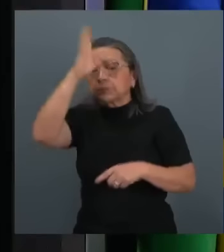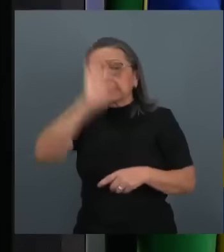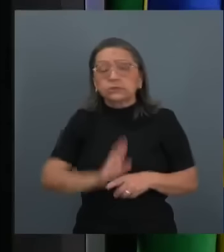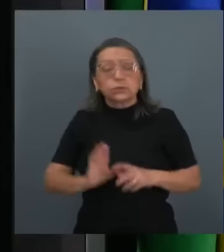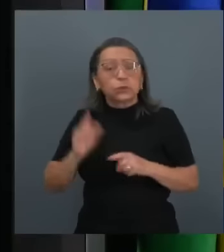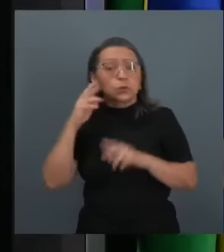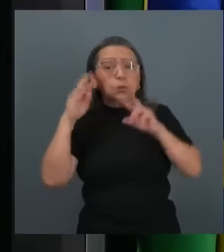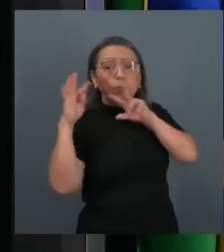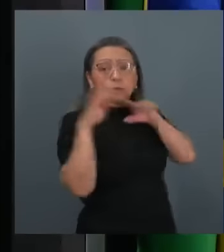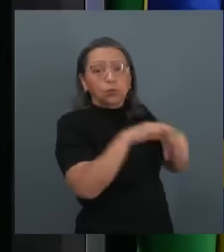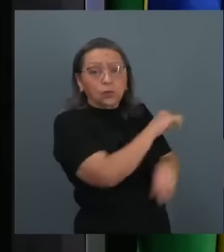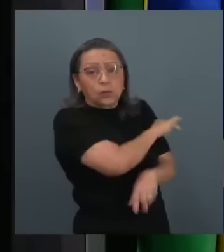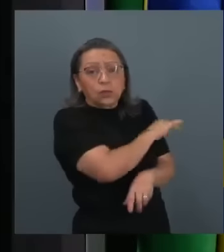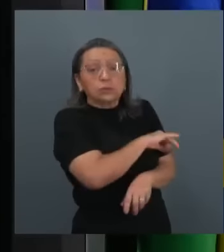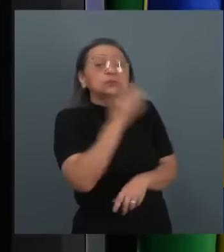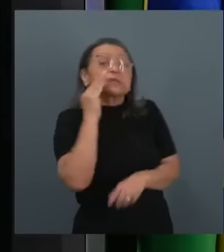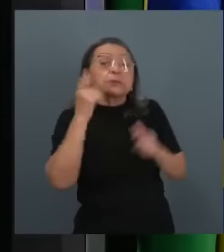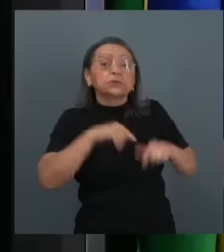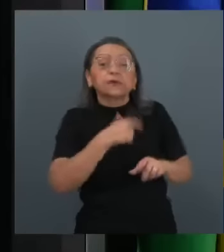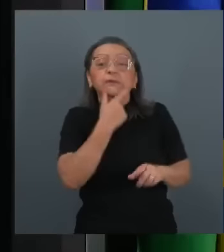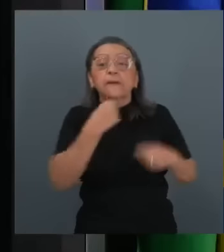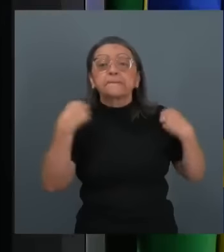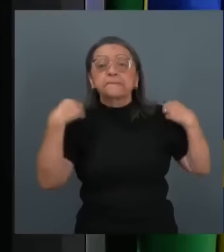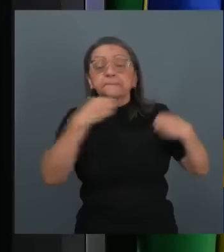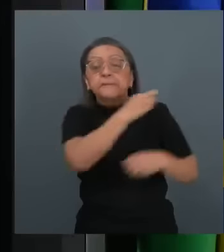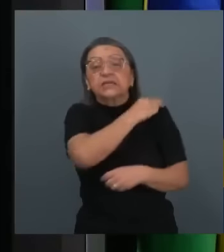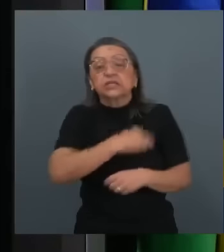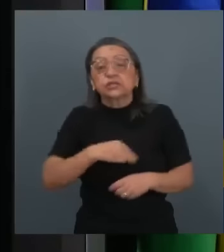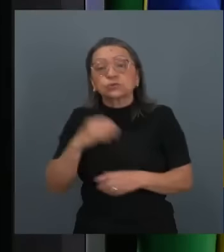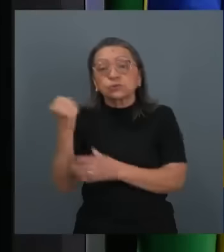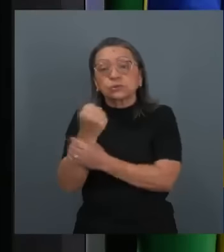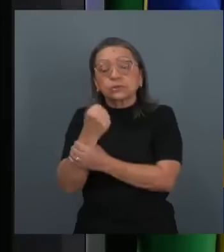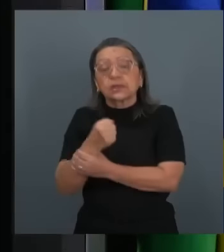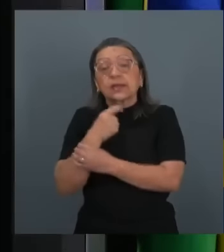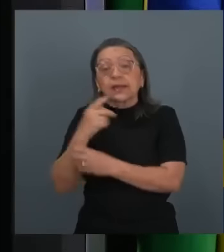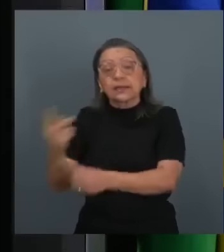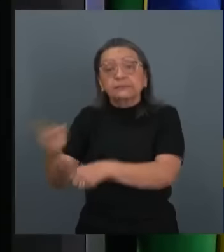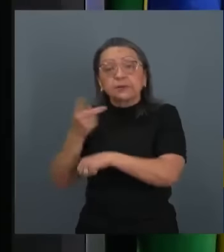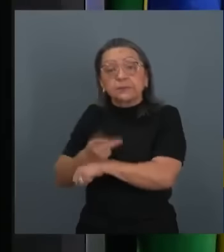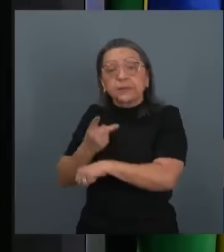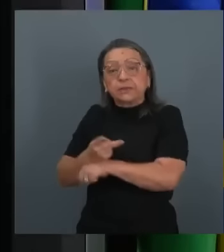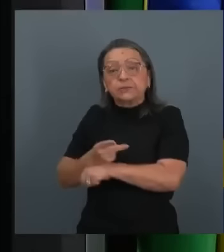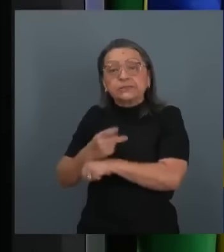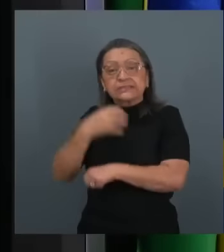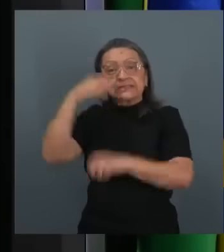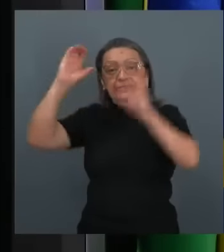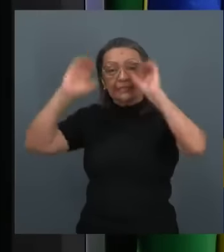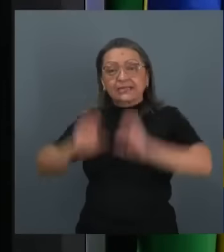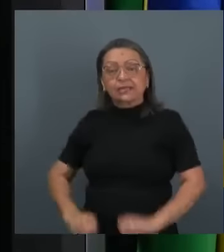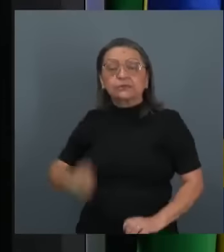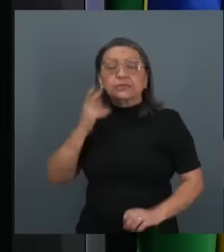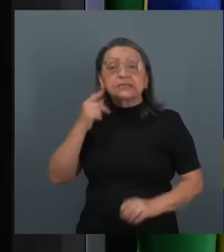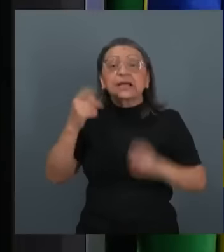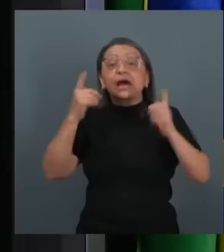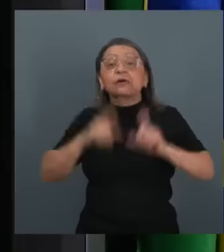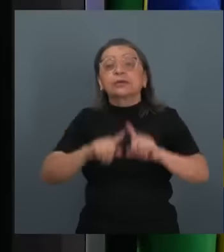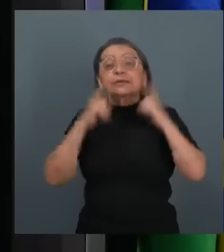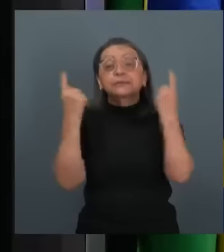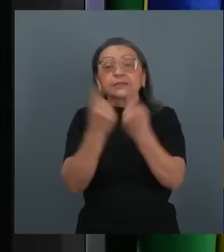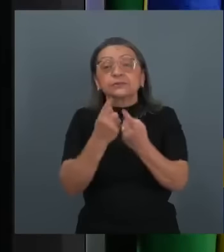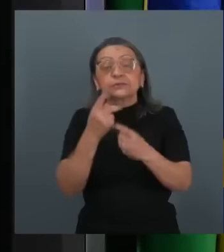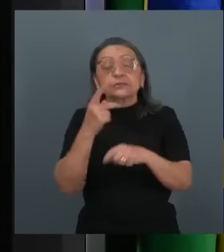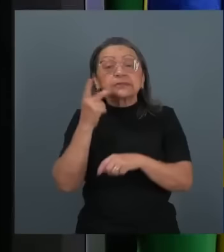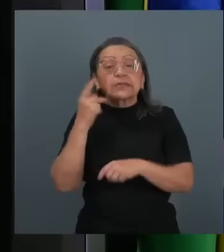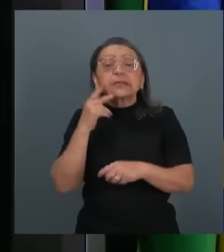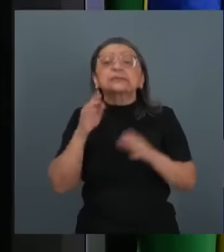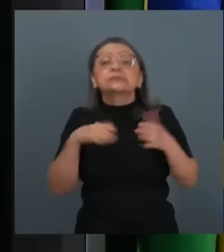Rio de Janeiro, sabe onde é que estava Lewandowski? Recebendo o prêmio de cidadão cearense na Assembleia Legislativa do Estado do Ceará. E sabe qual foi a fake